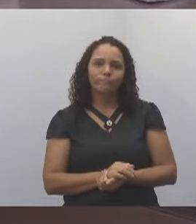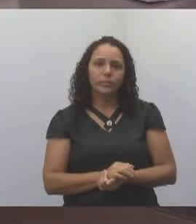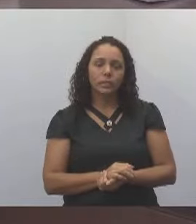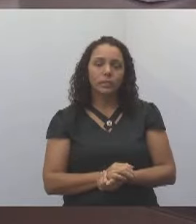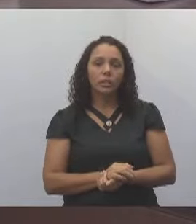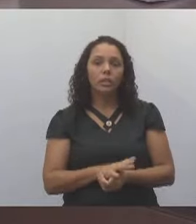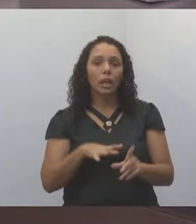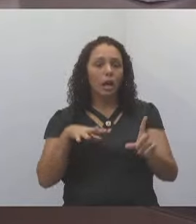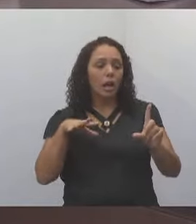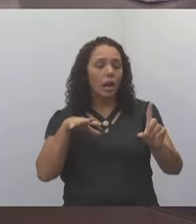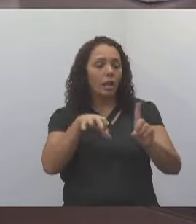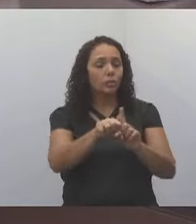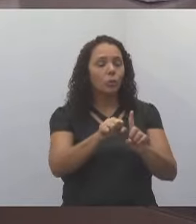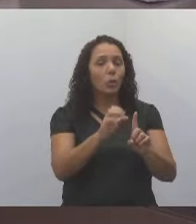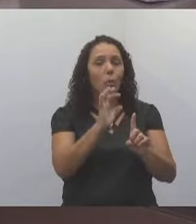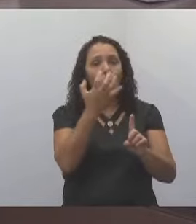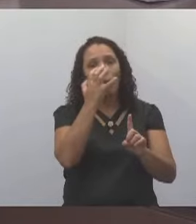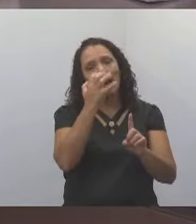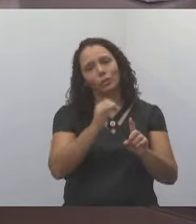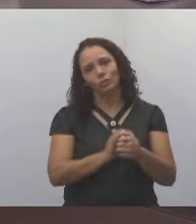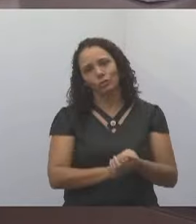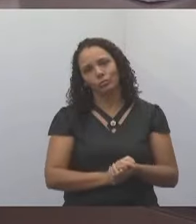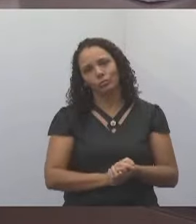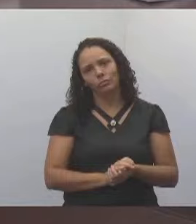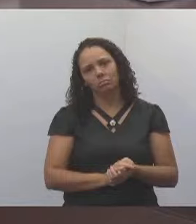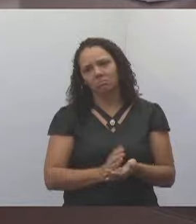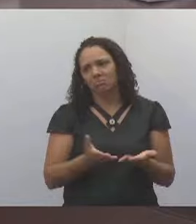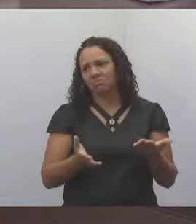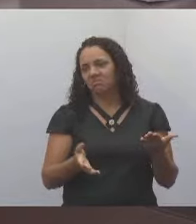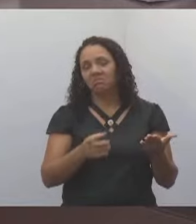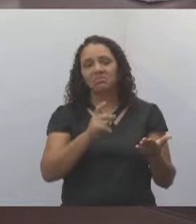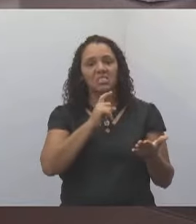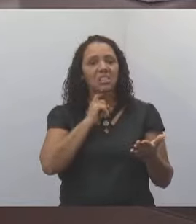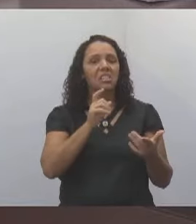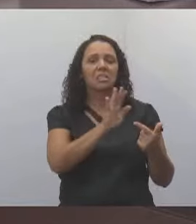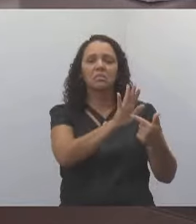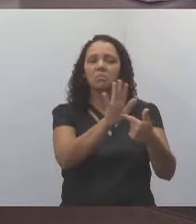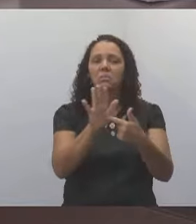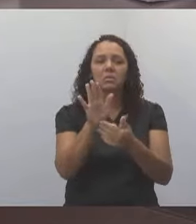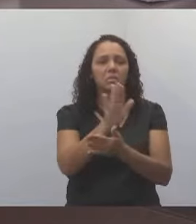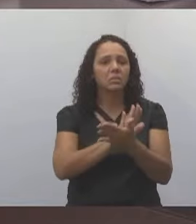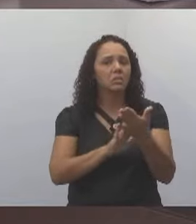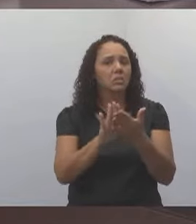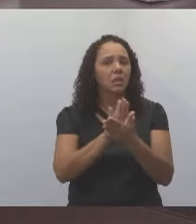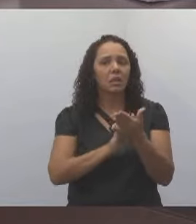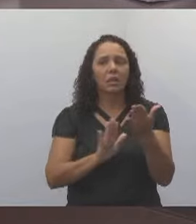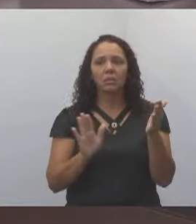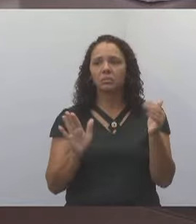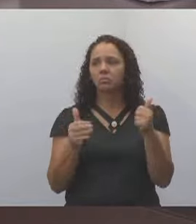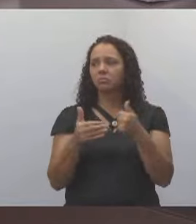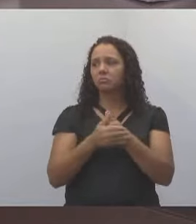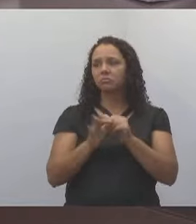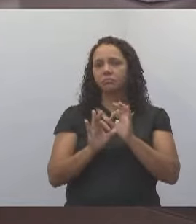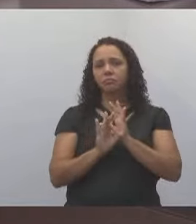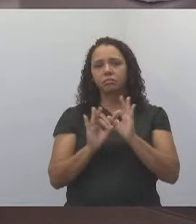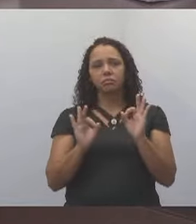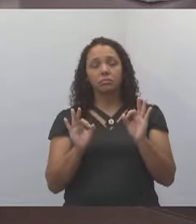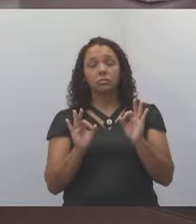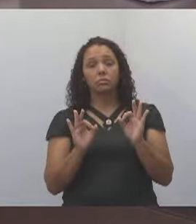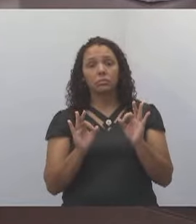cachorro. Então, isso aí não teve nada. Ninguém falou nada, né? Ficou do mesmo jeito e permanece do mesmo jeito, né?